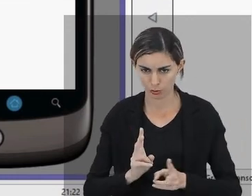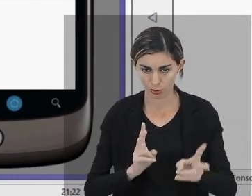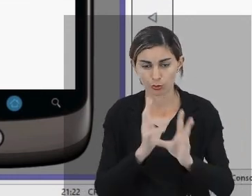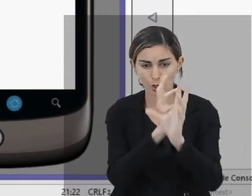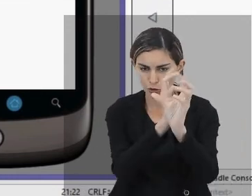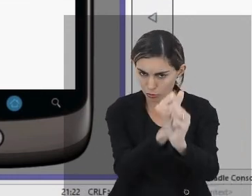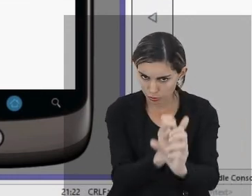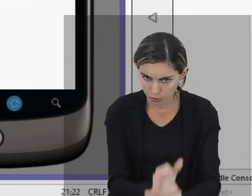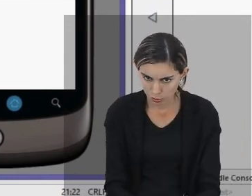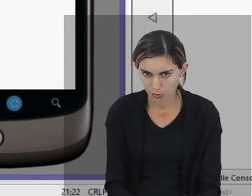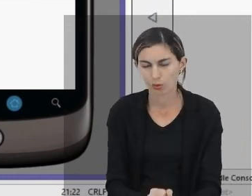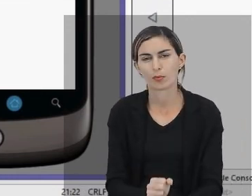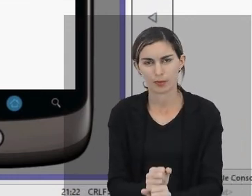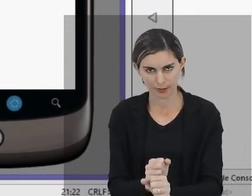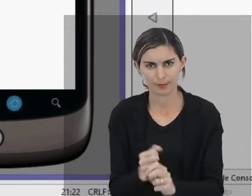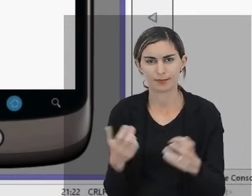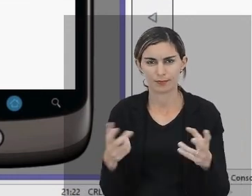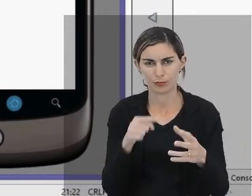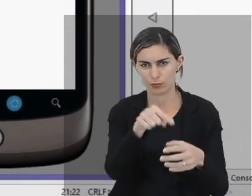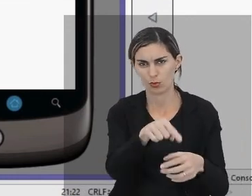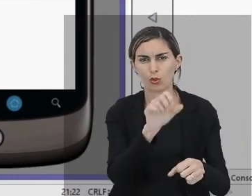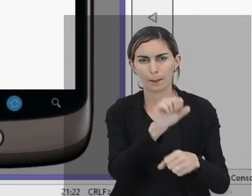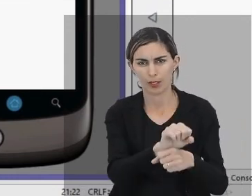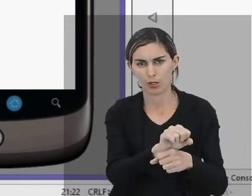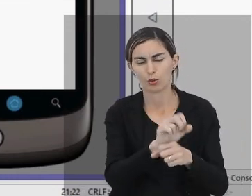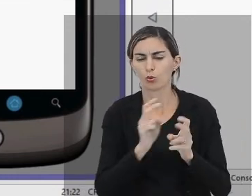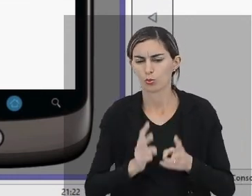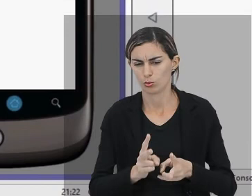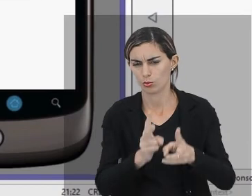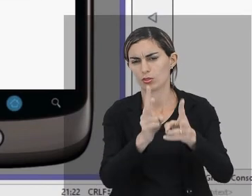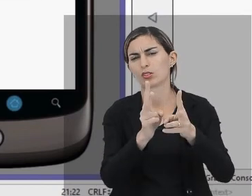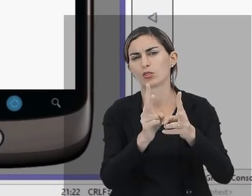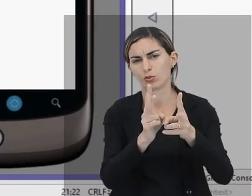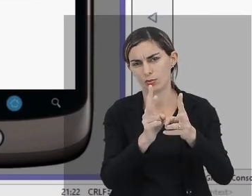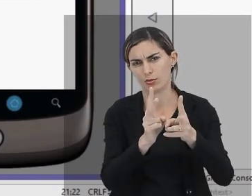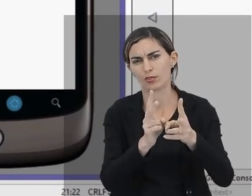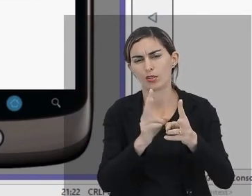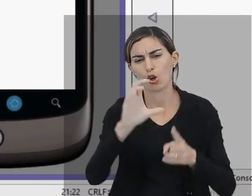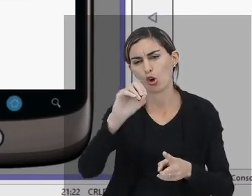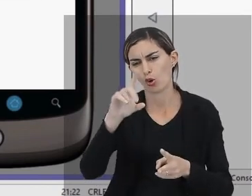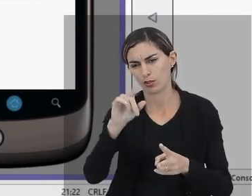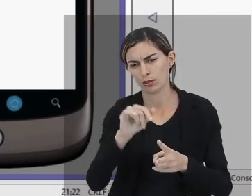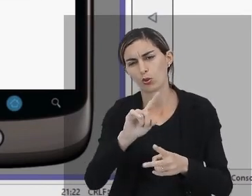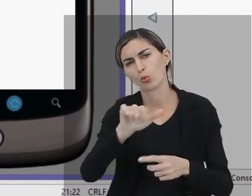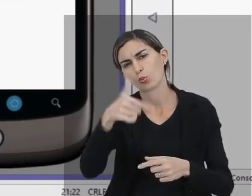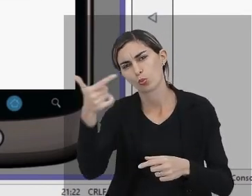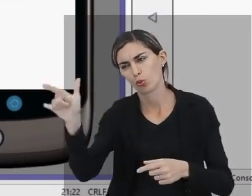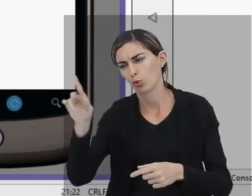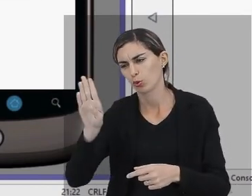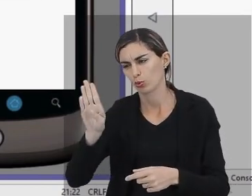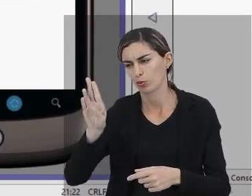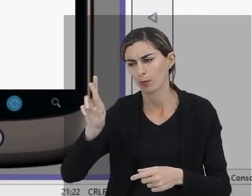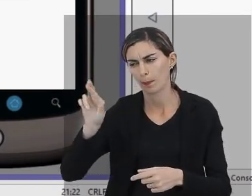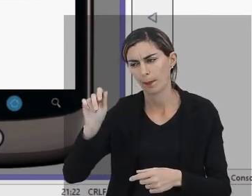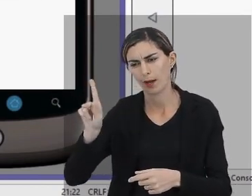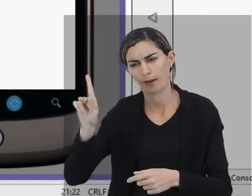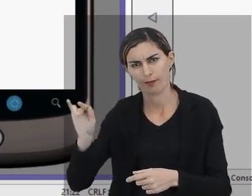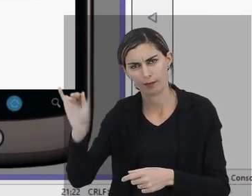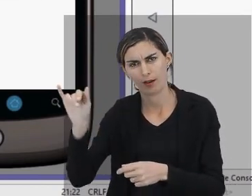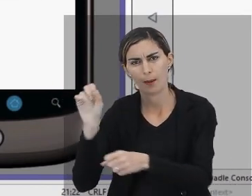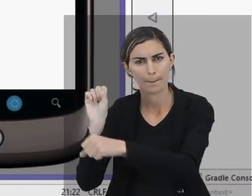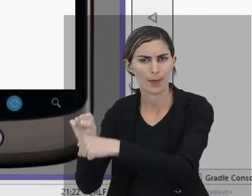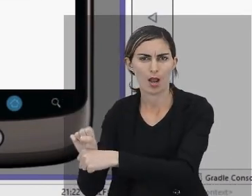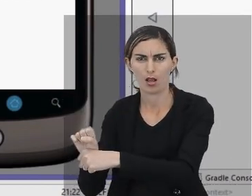continua a contagem daquele ponto, ele não vai fazer o restante do código, e o break, ele